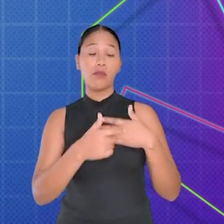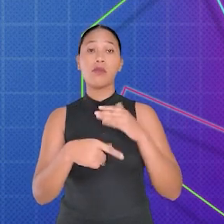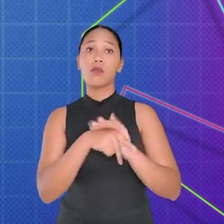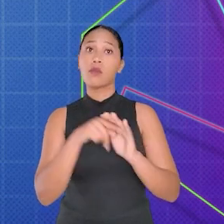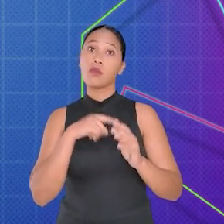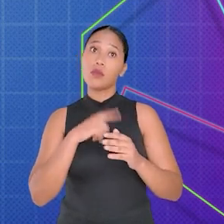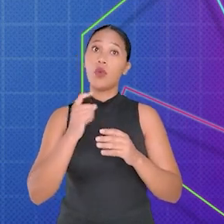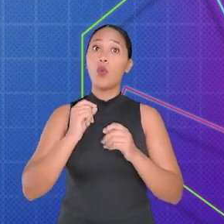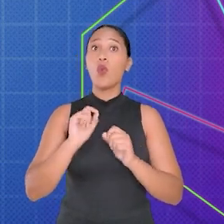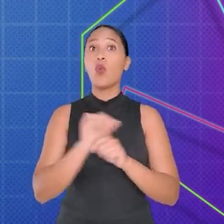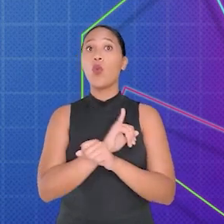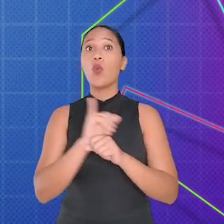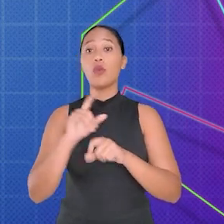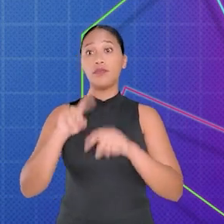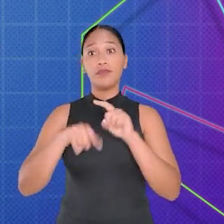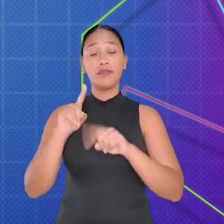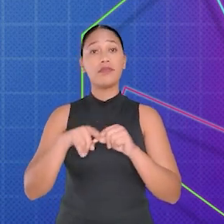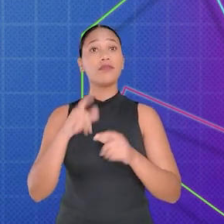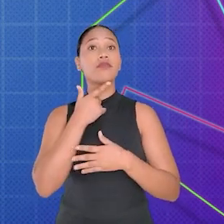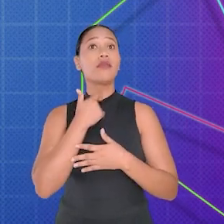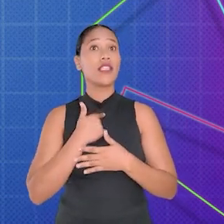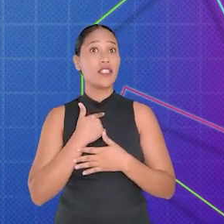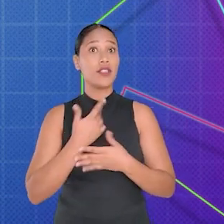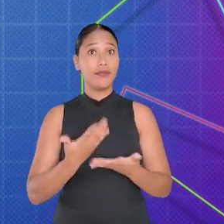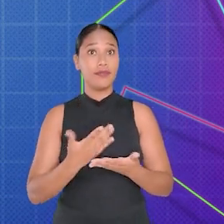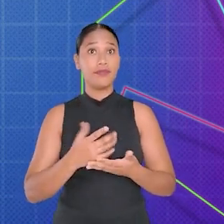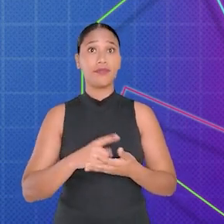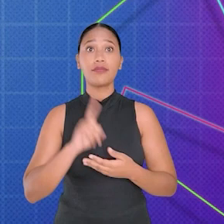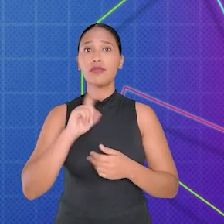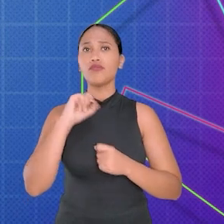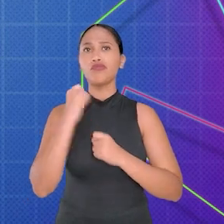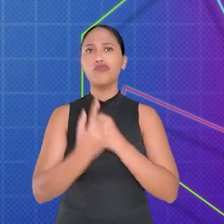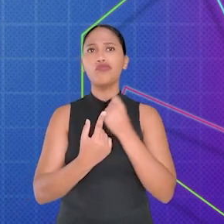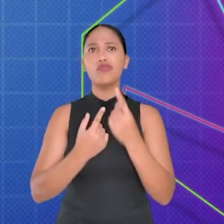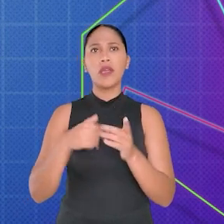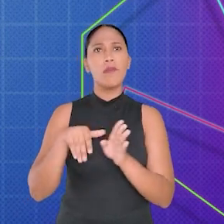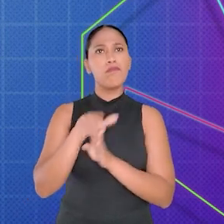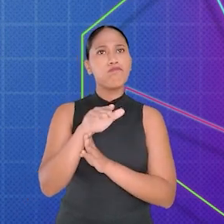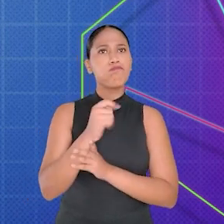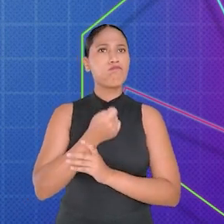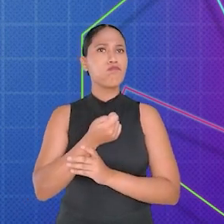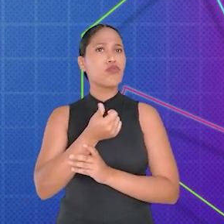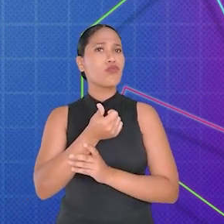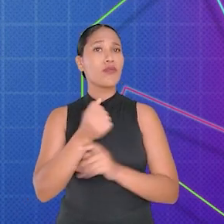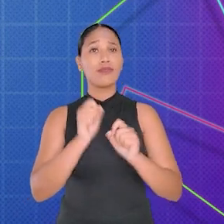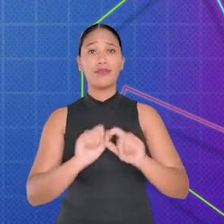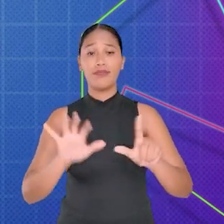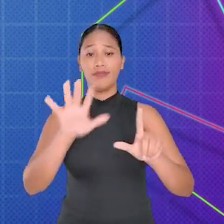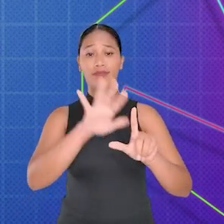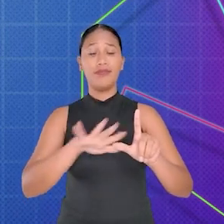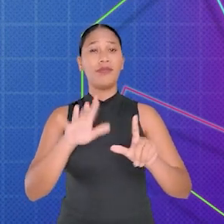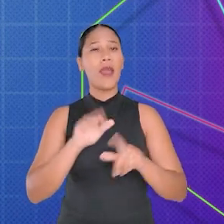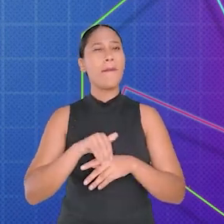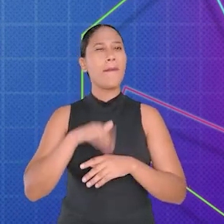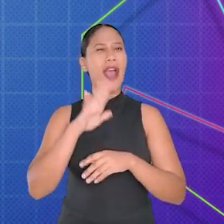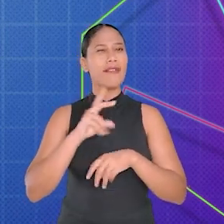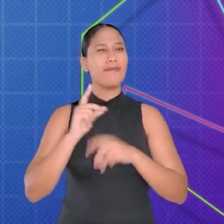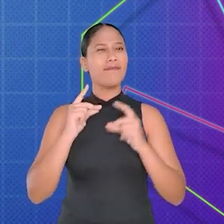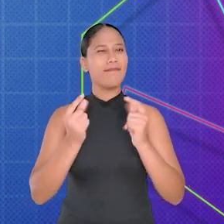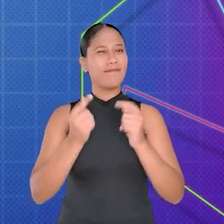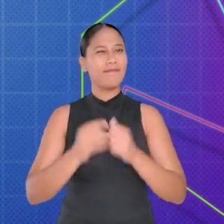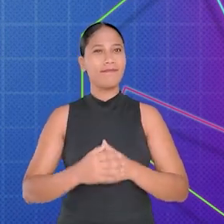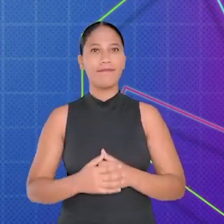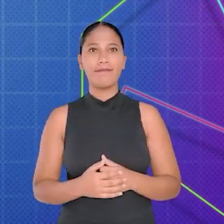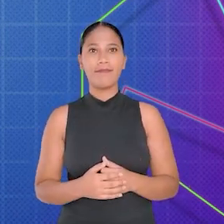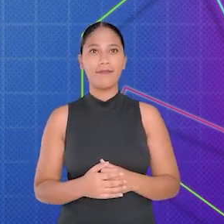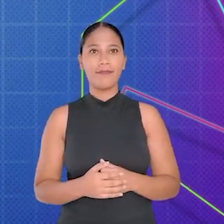intuitiva. Há muitos outros recursos disponíveis no software e o usuário pode explorá-los para personalizar sua experiência e melhorar